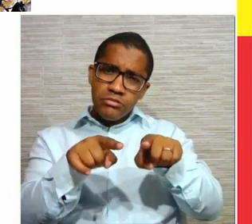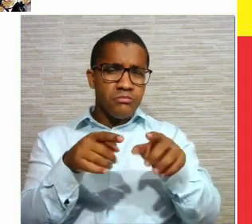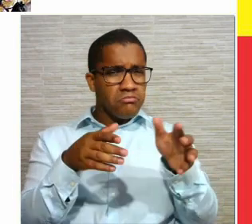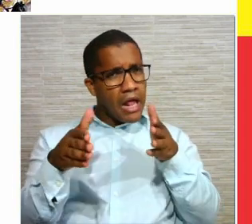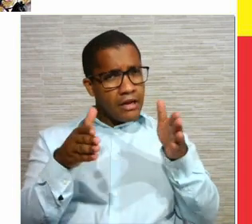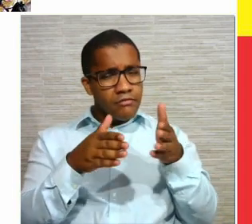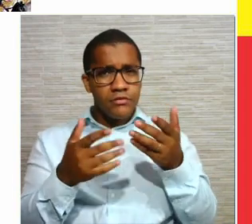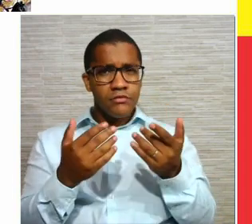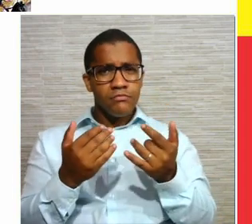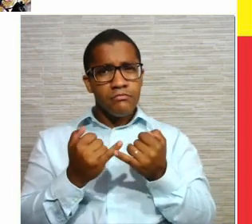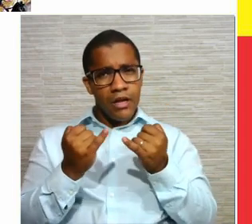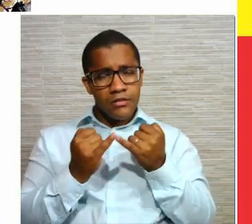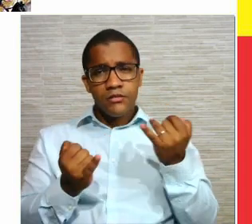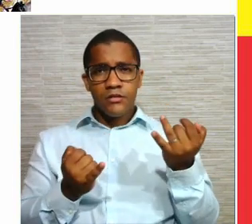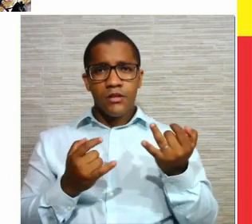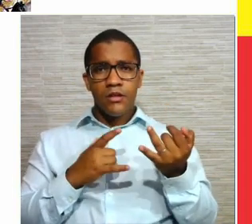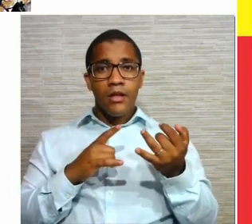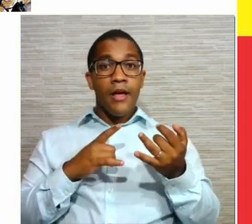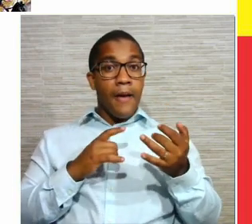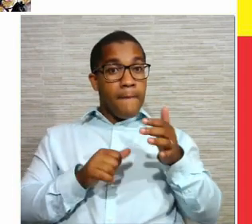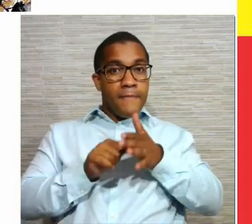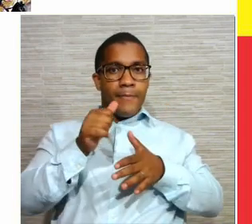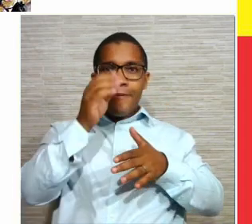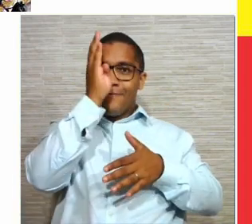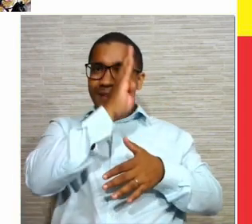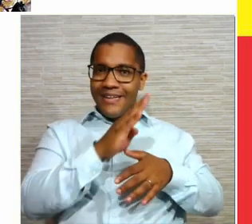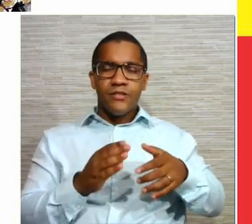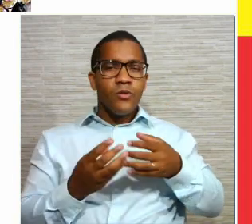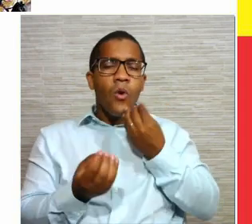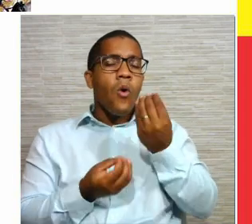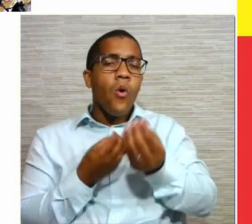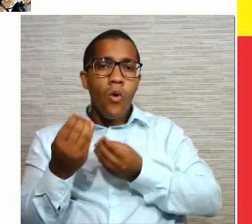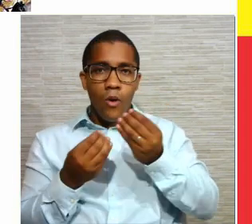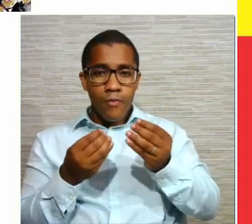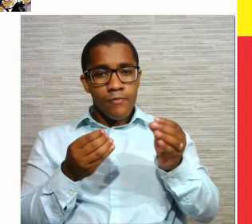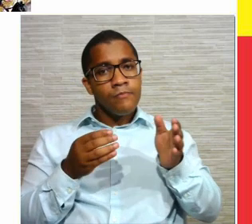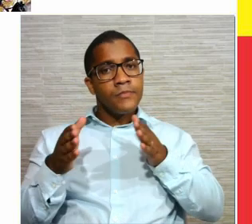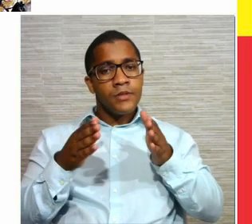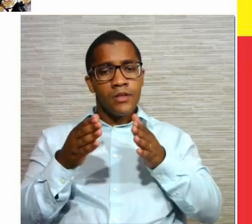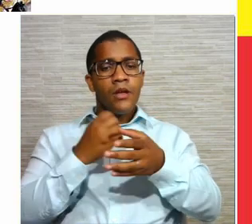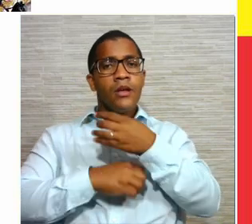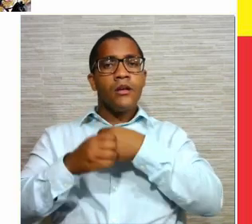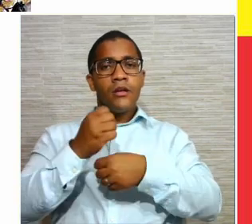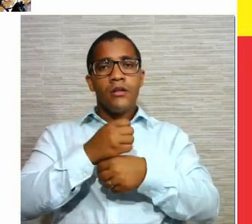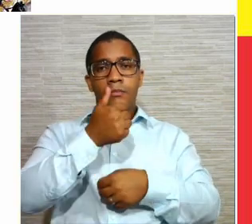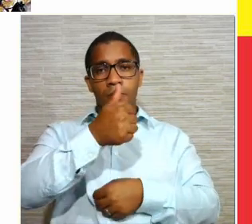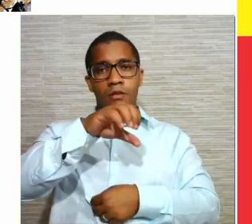aí as primeiras manifestações do punk no Brasil surgiu por volta de